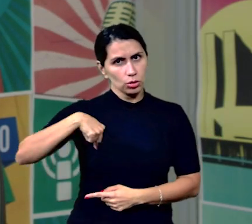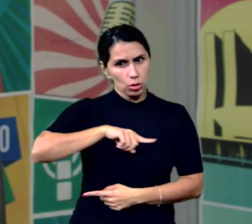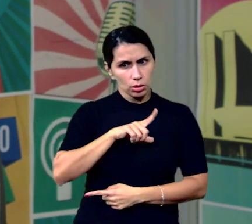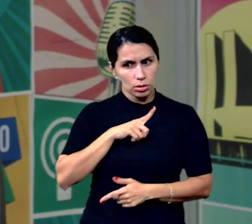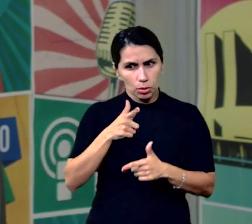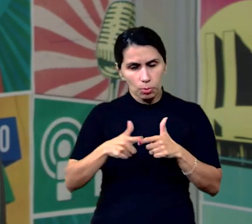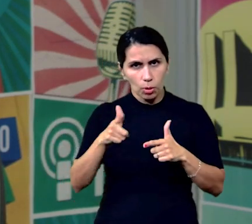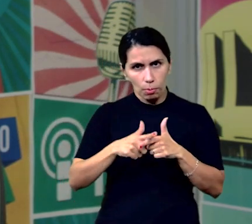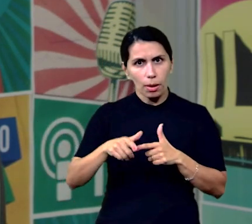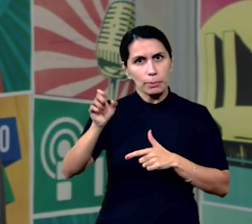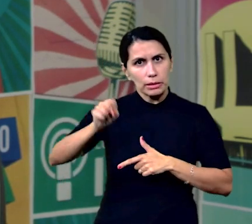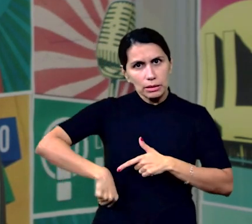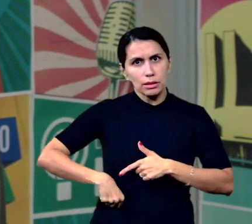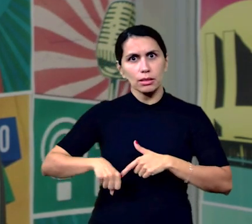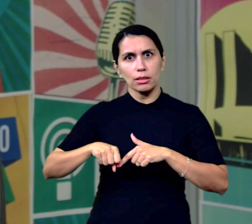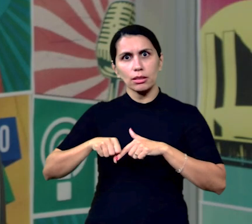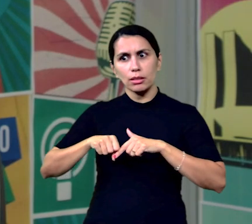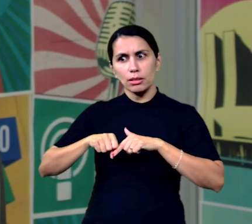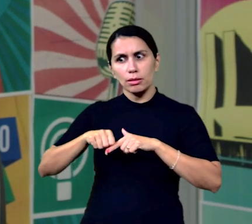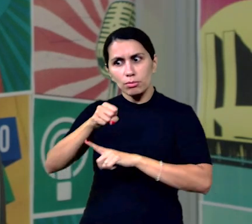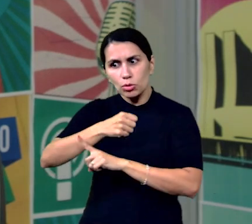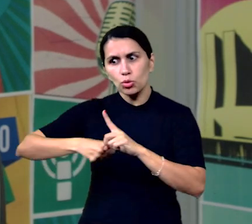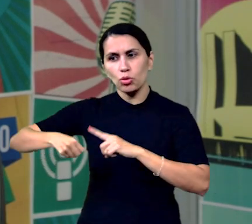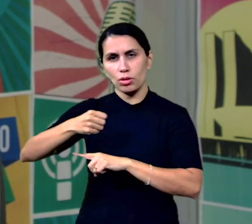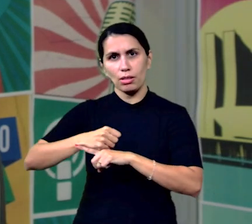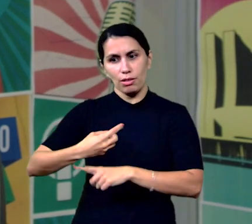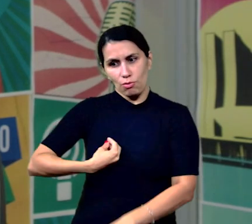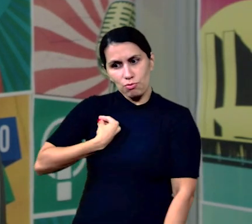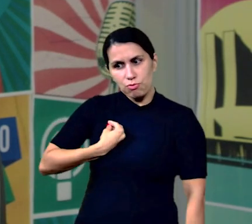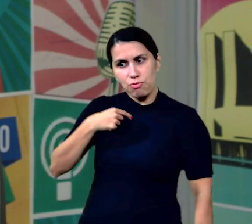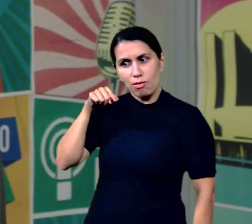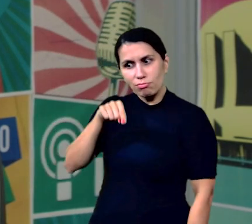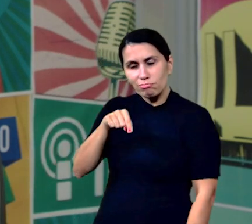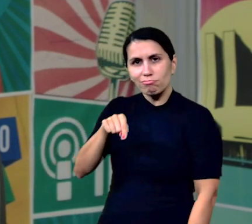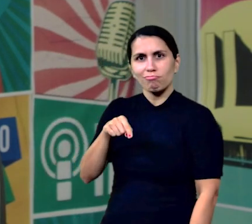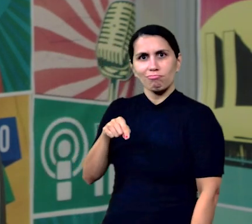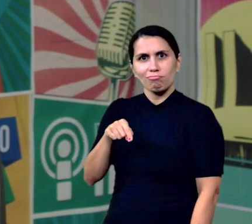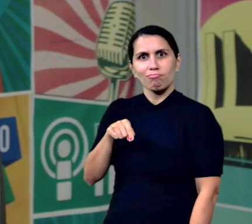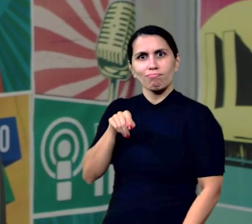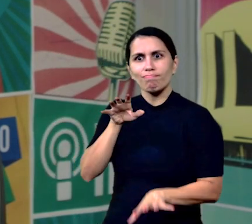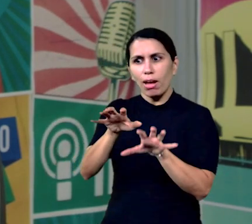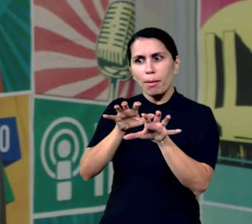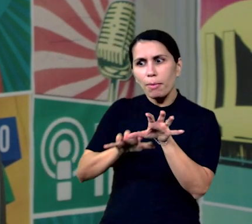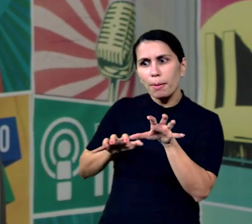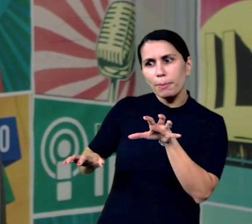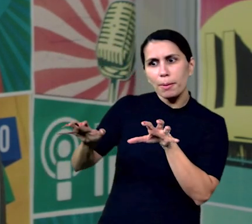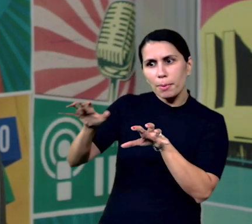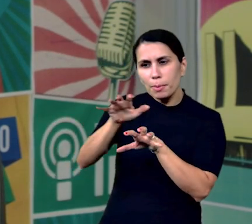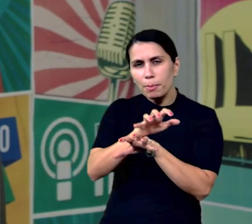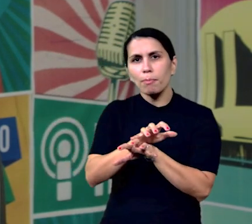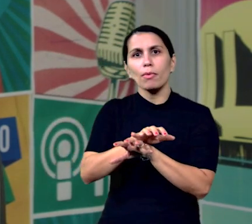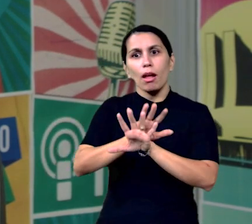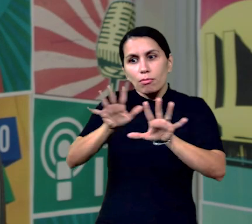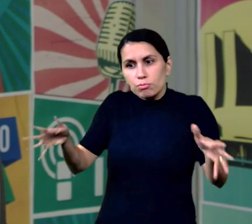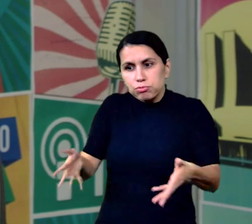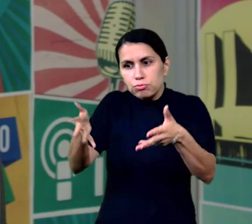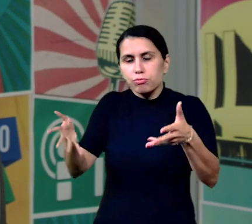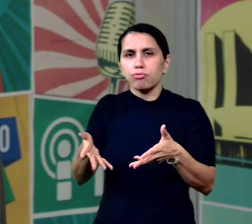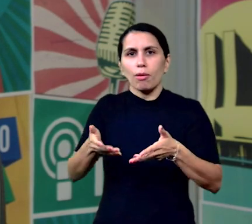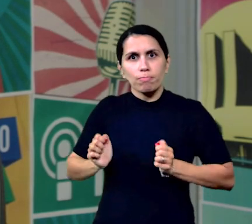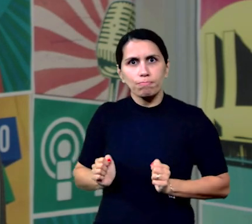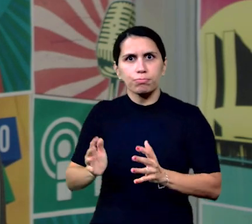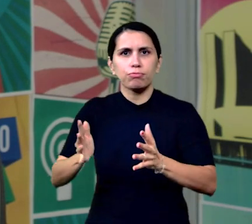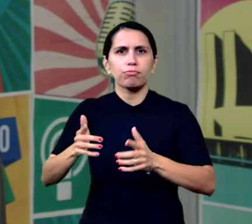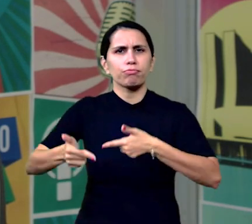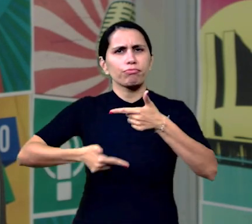que é público, mas que também está nas nossas instituições e que a gente precisa falar sobre eles, não é? Promover ações que aí